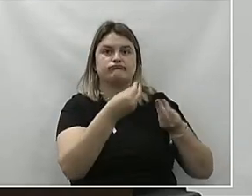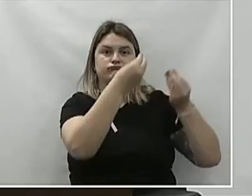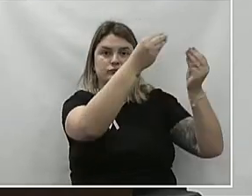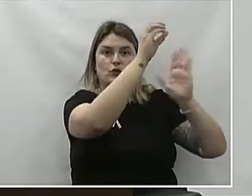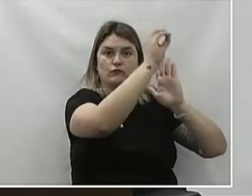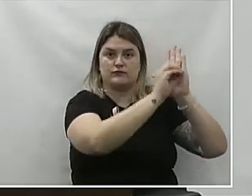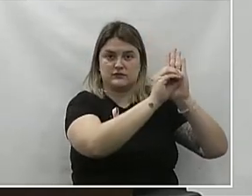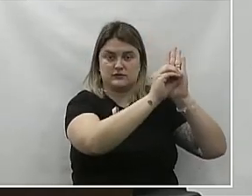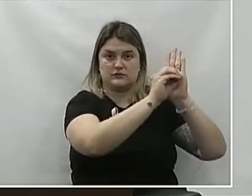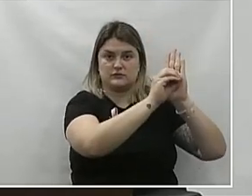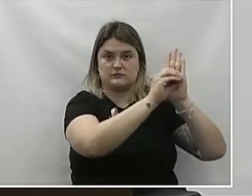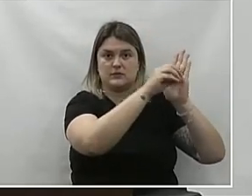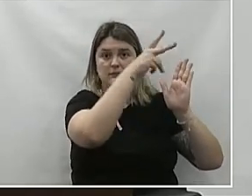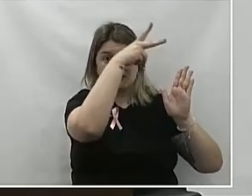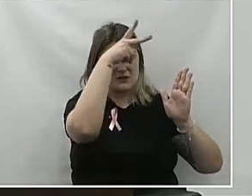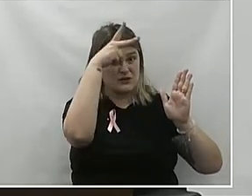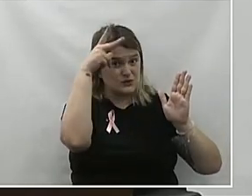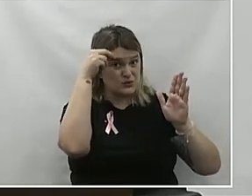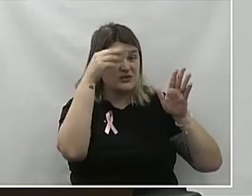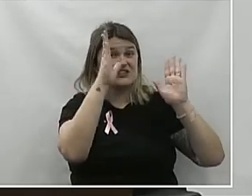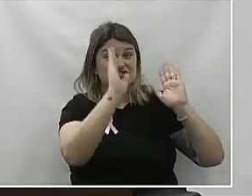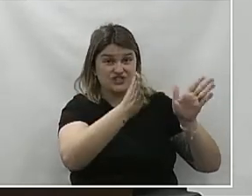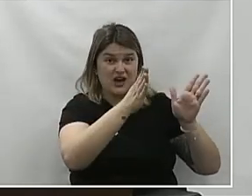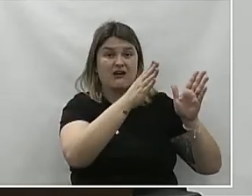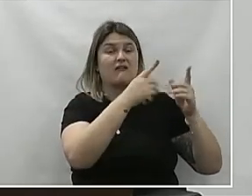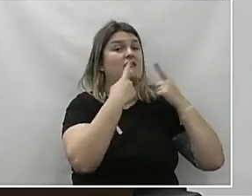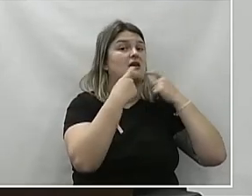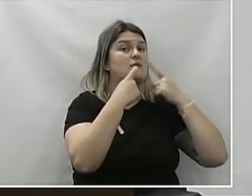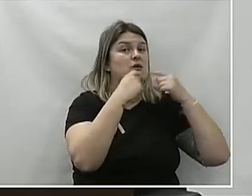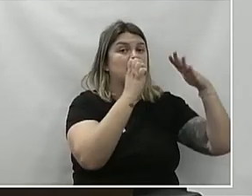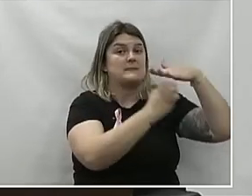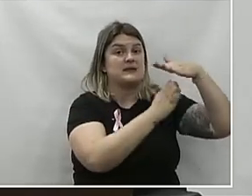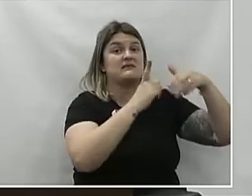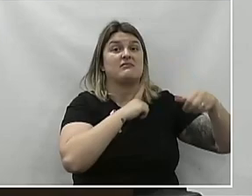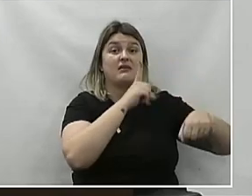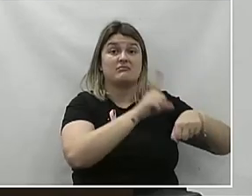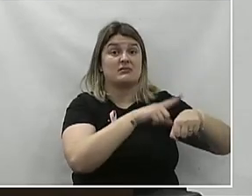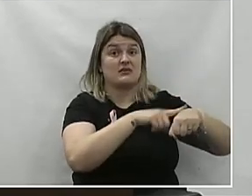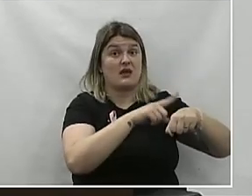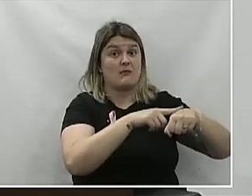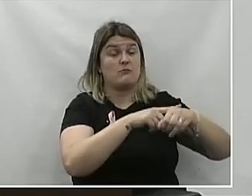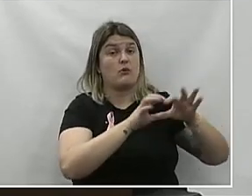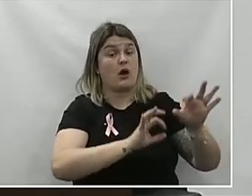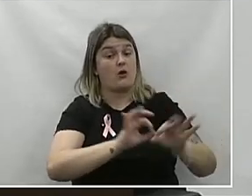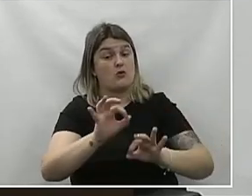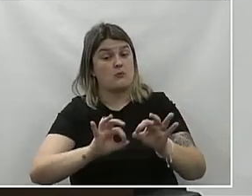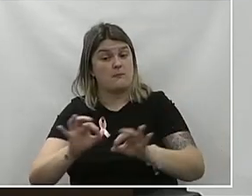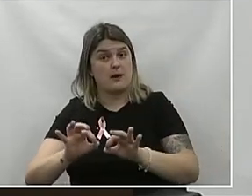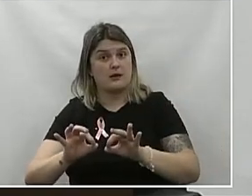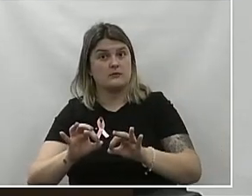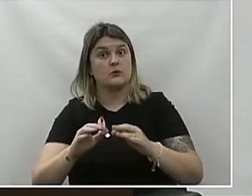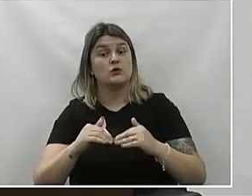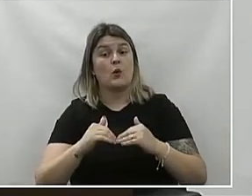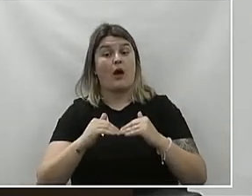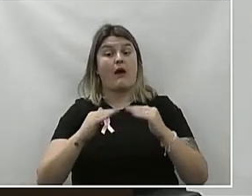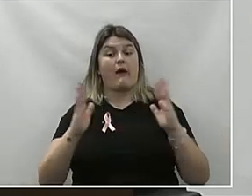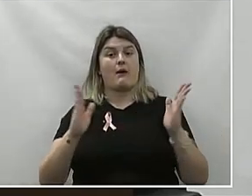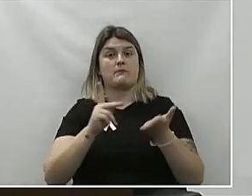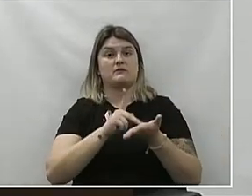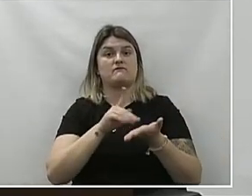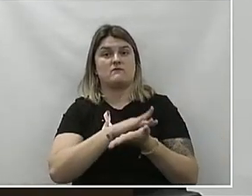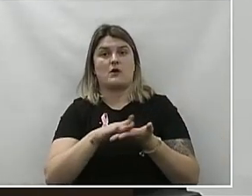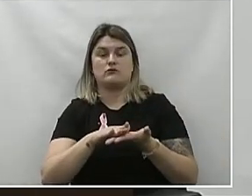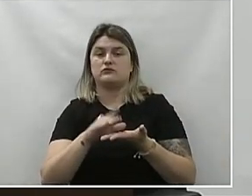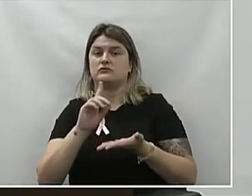a prefeitura mesmo já notificou a empresa que ela tem um prazo determinado e horas para ir lá e refazer quando ela abre os asfaltos e